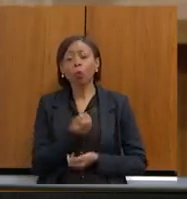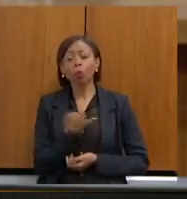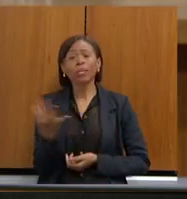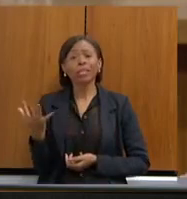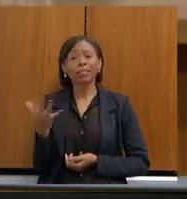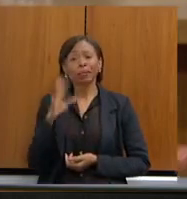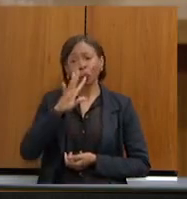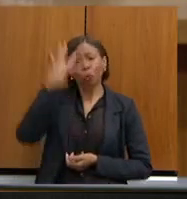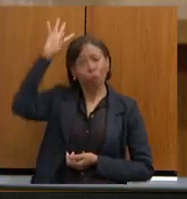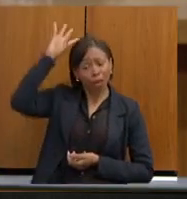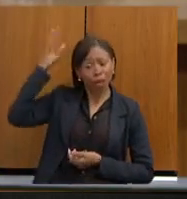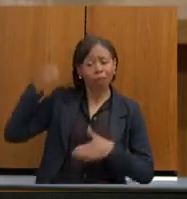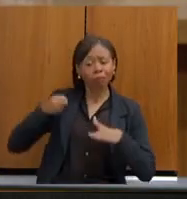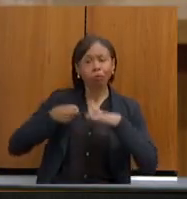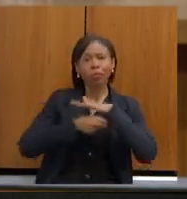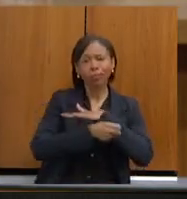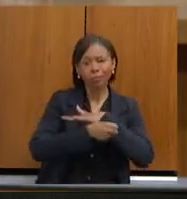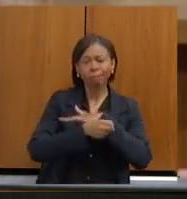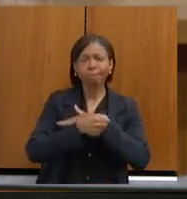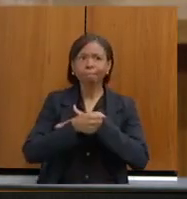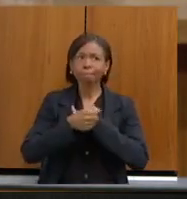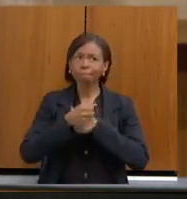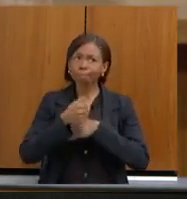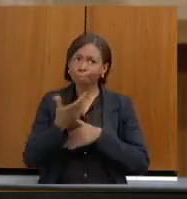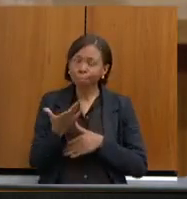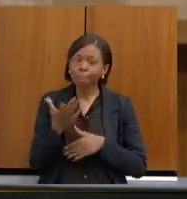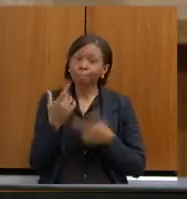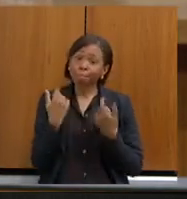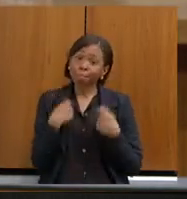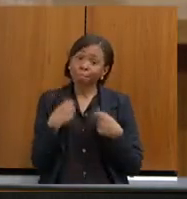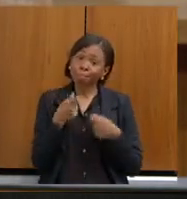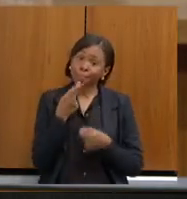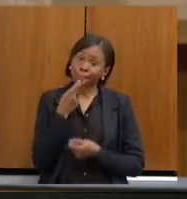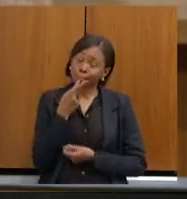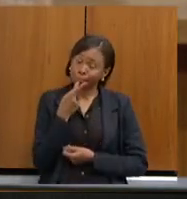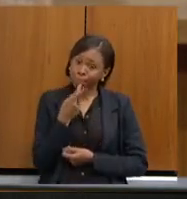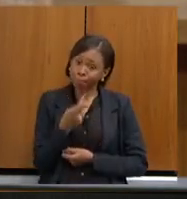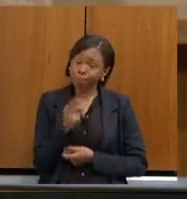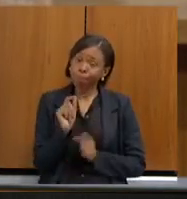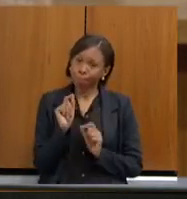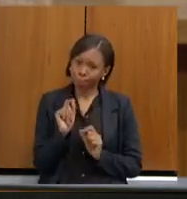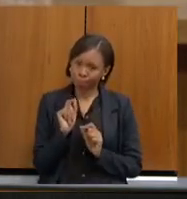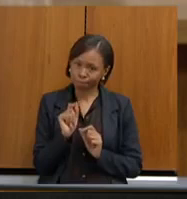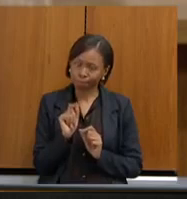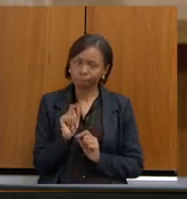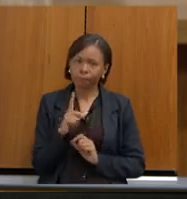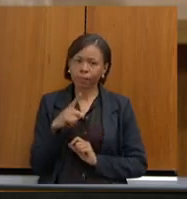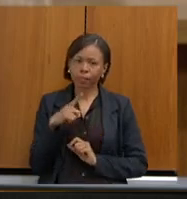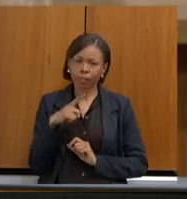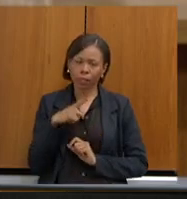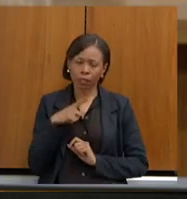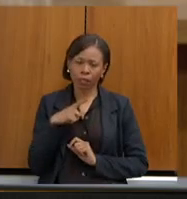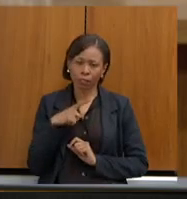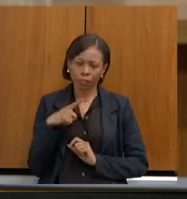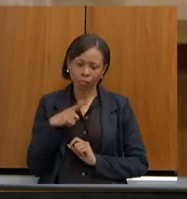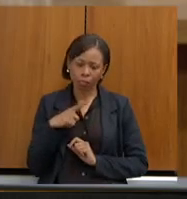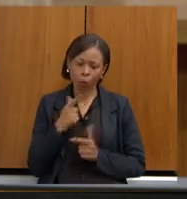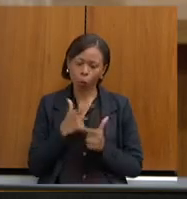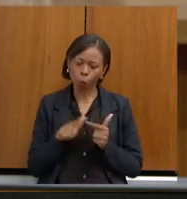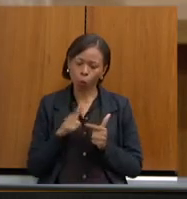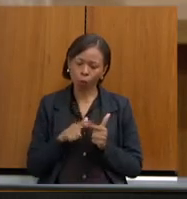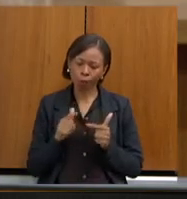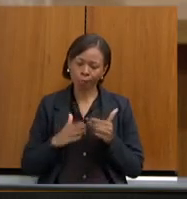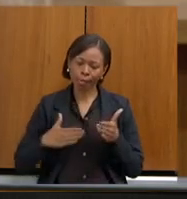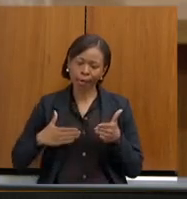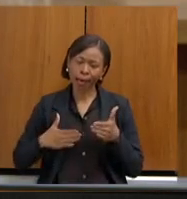preciso colocar o seguinte. Nós temos uma situação que é da limitação